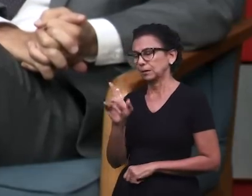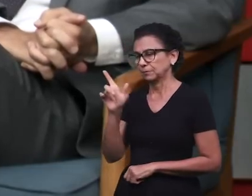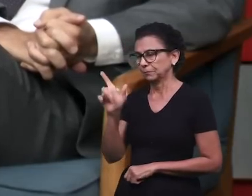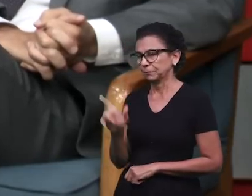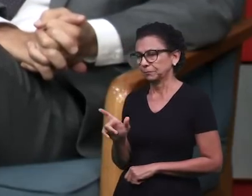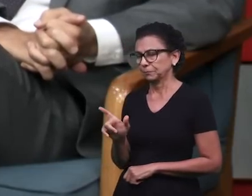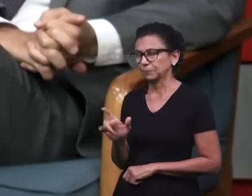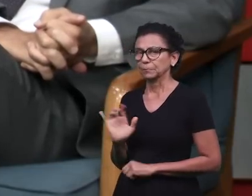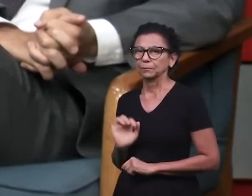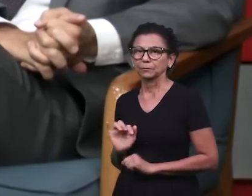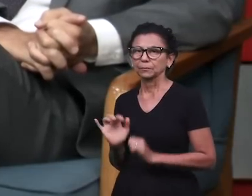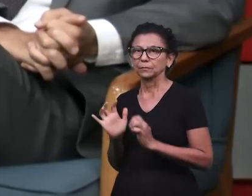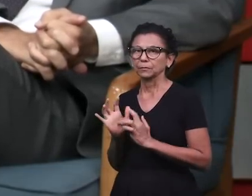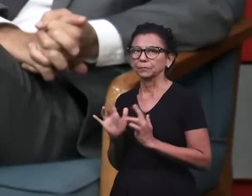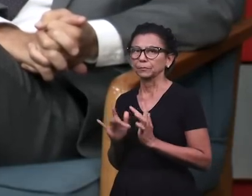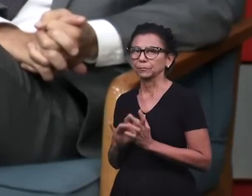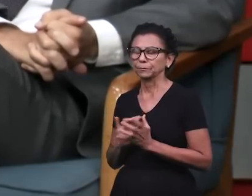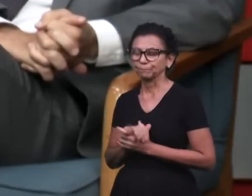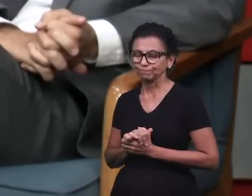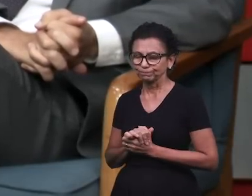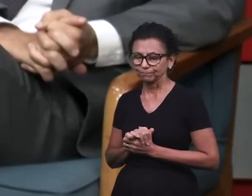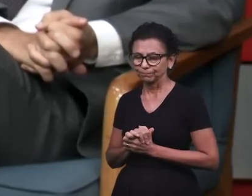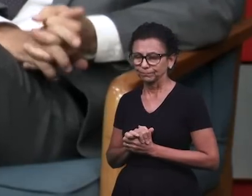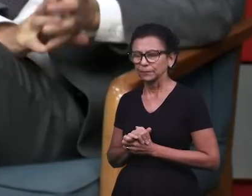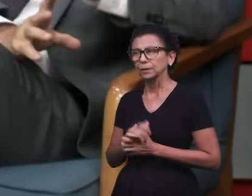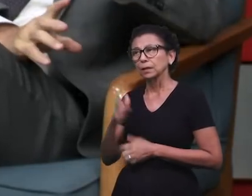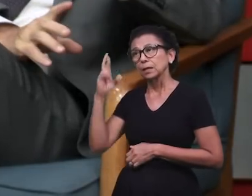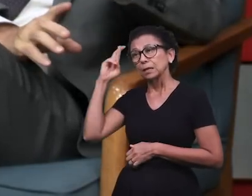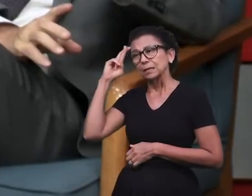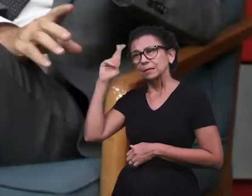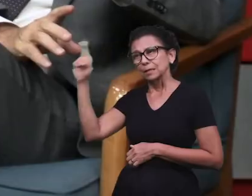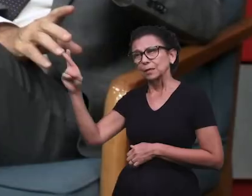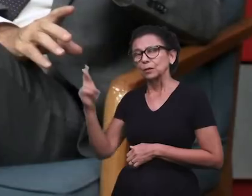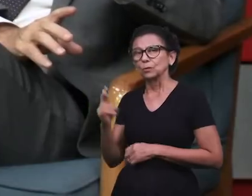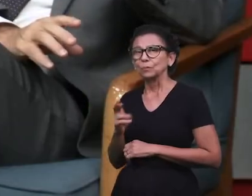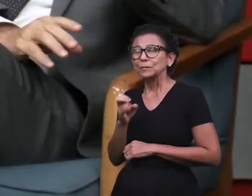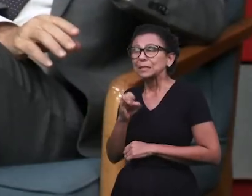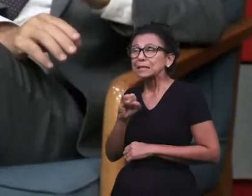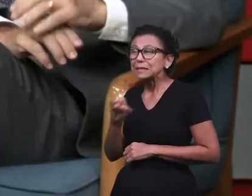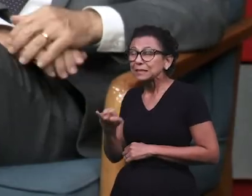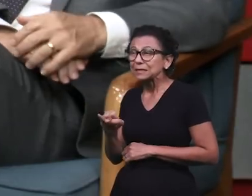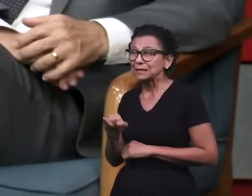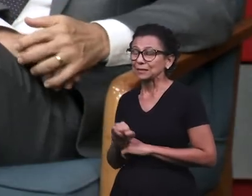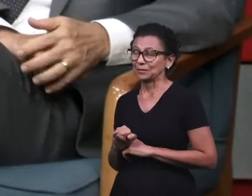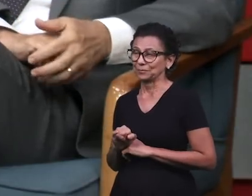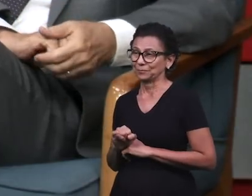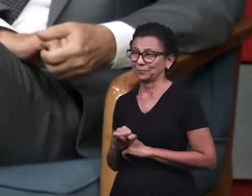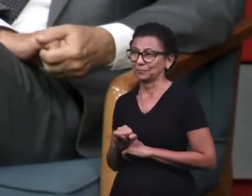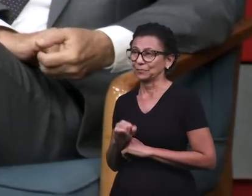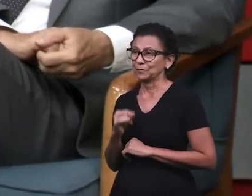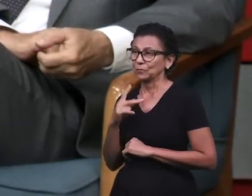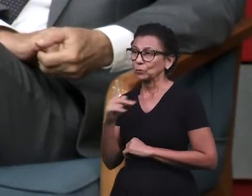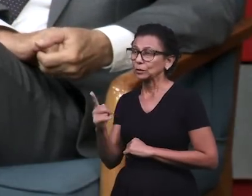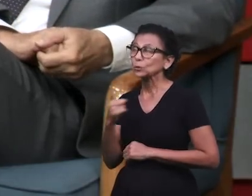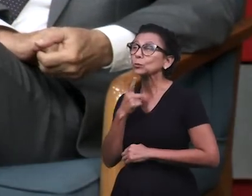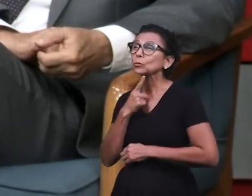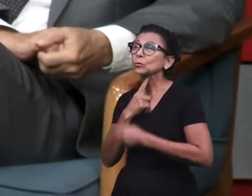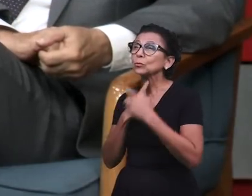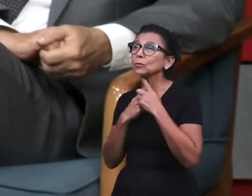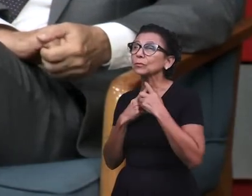Senhor, se tu quiseres, tu podes me purificar.